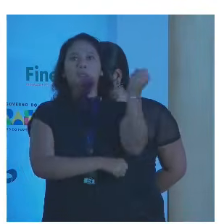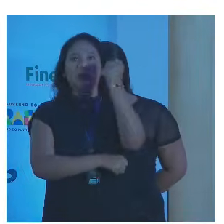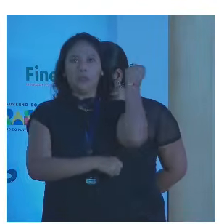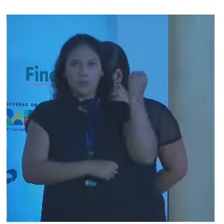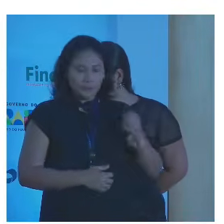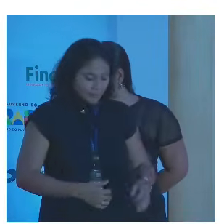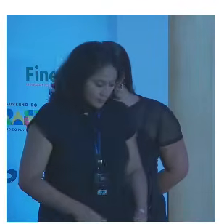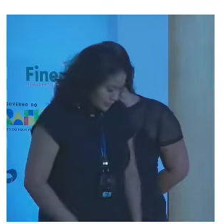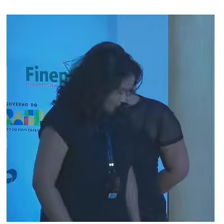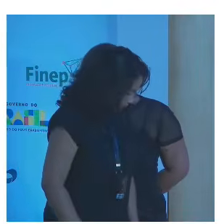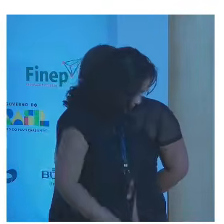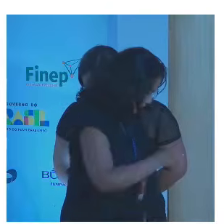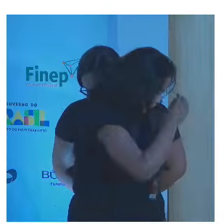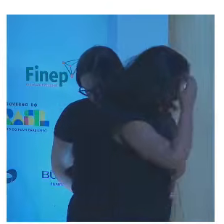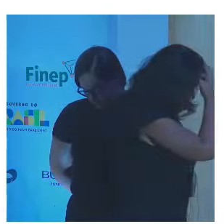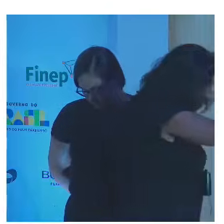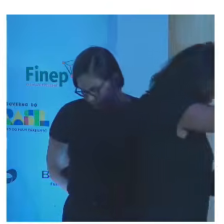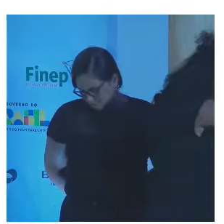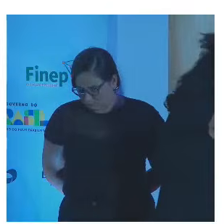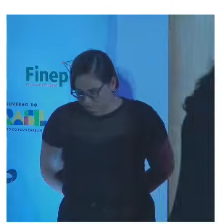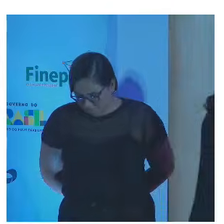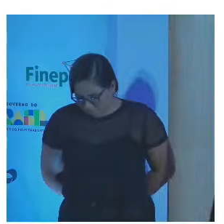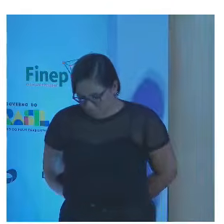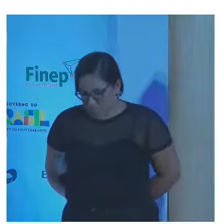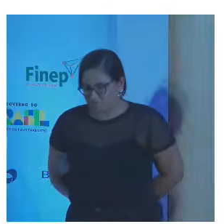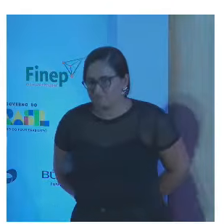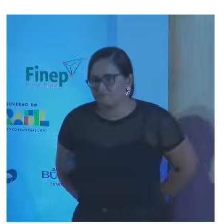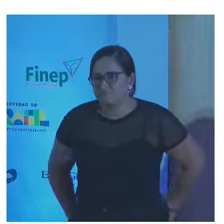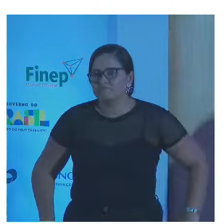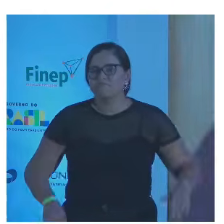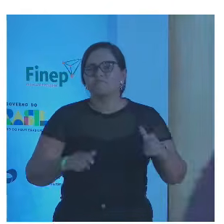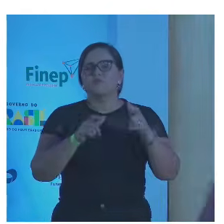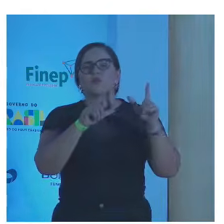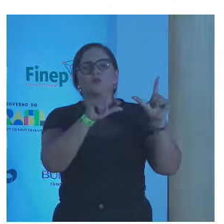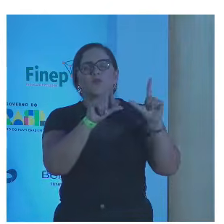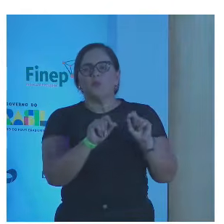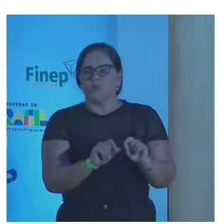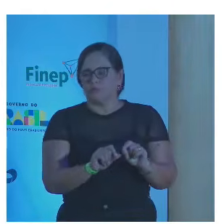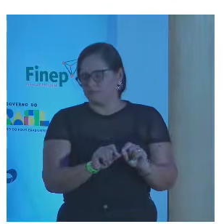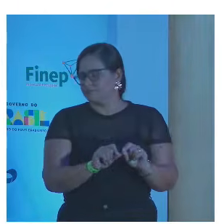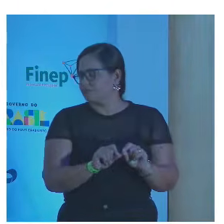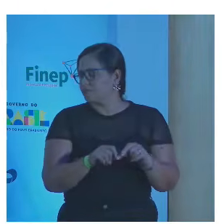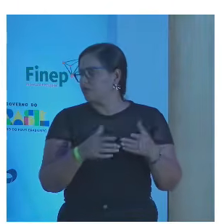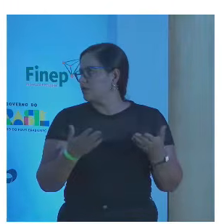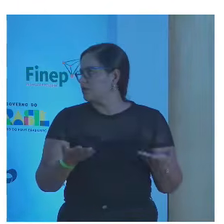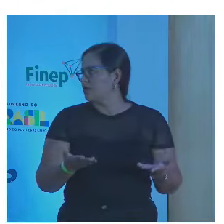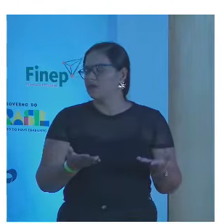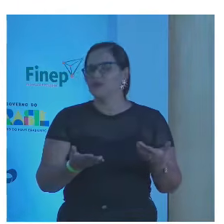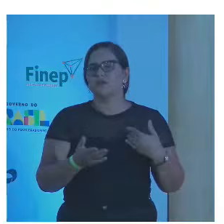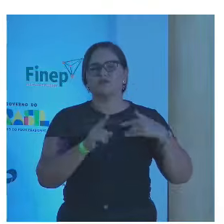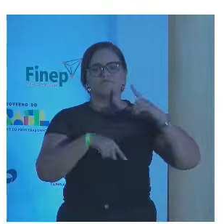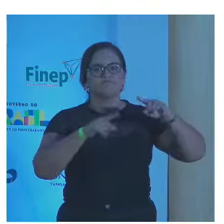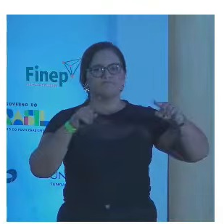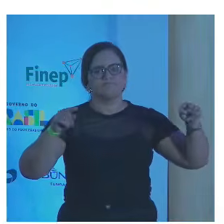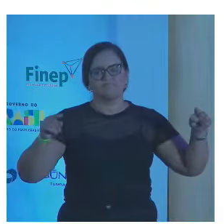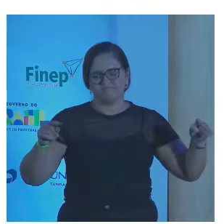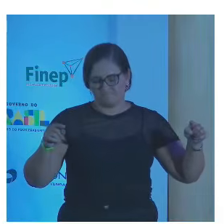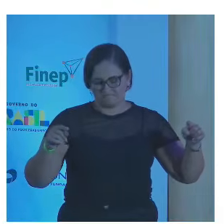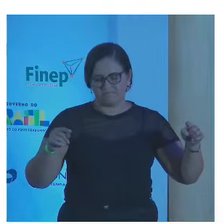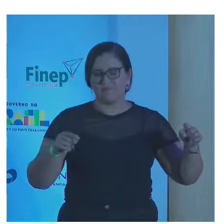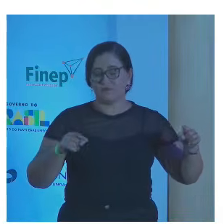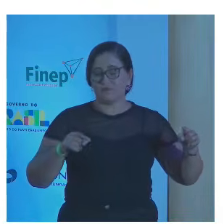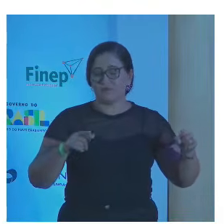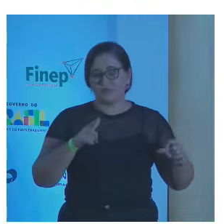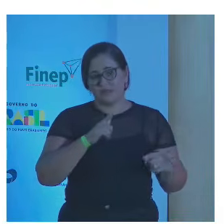período de máxima vazão, a vazão está aumentando, e o de mínima vazão está diminuindo. Então, a variação